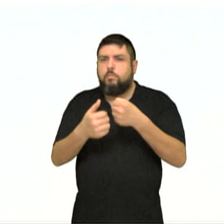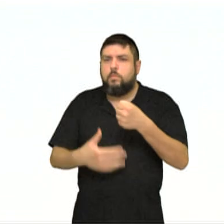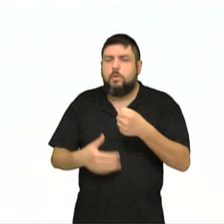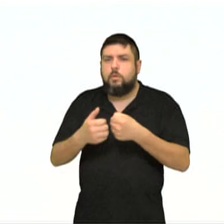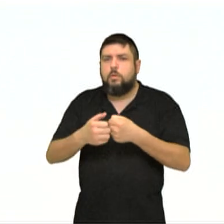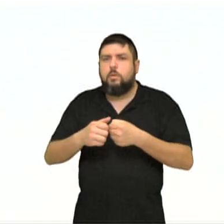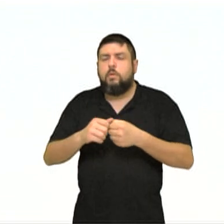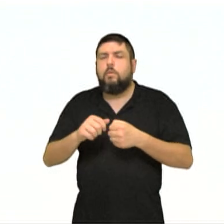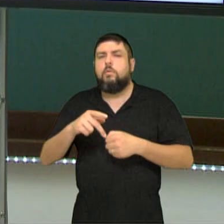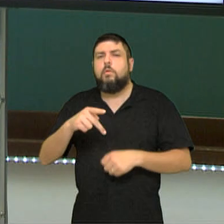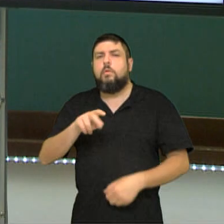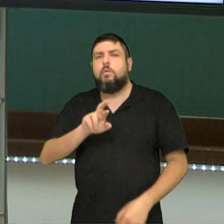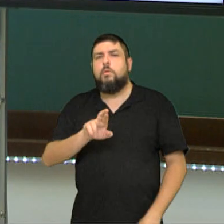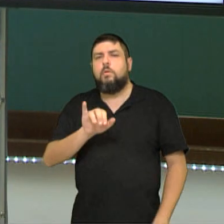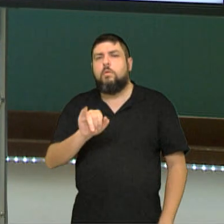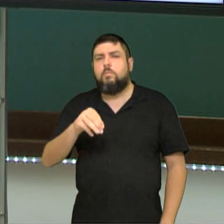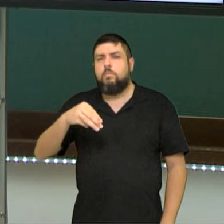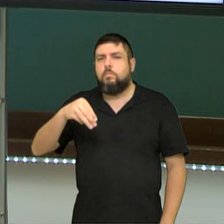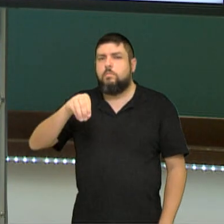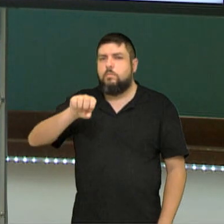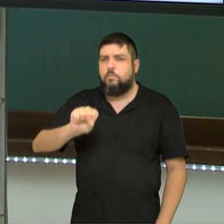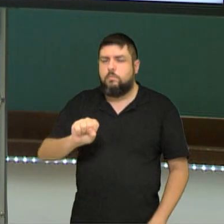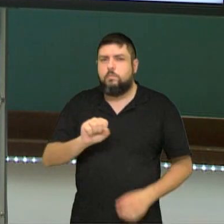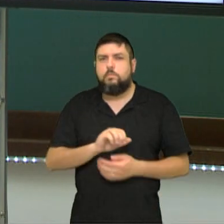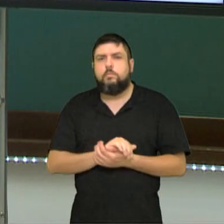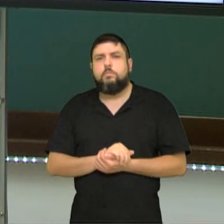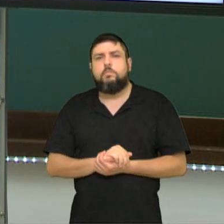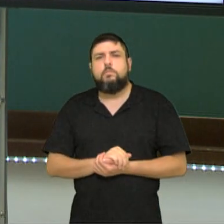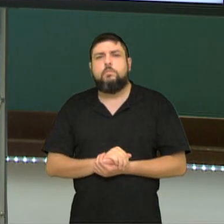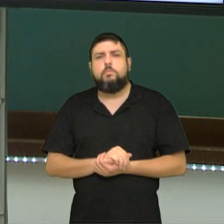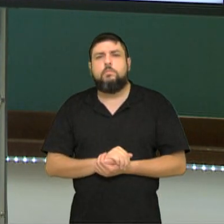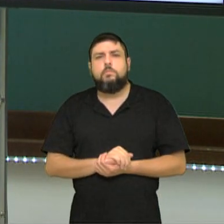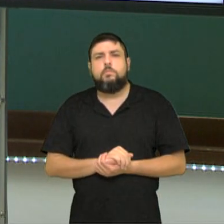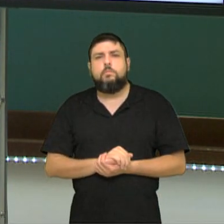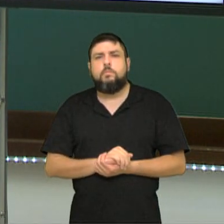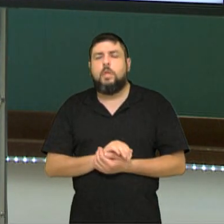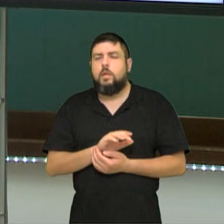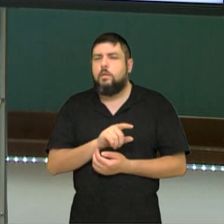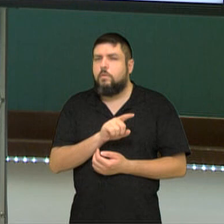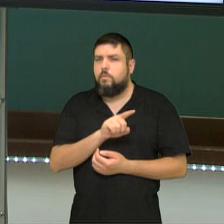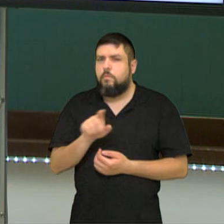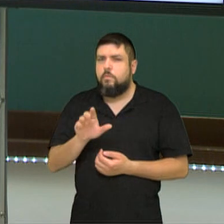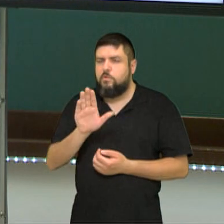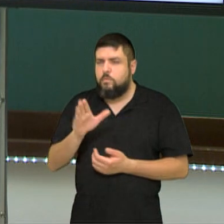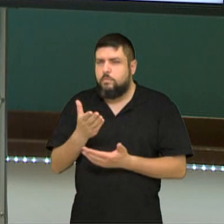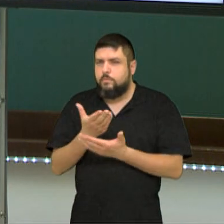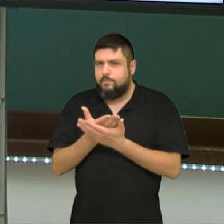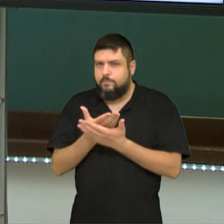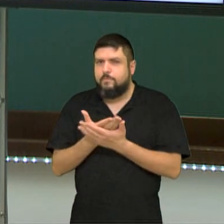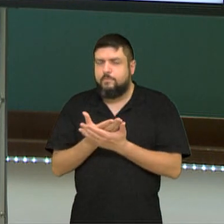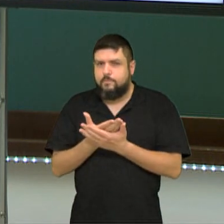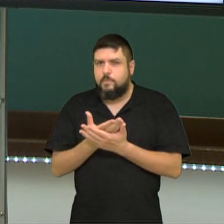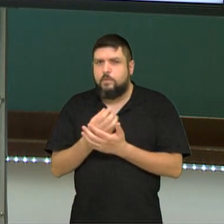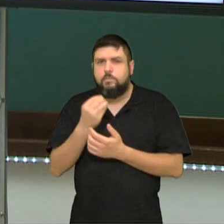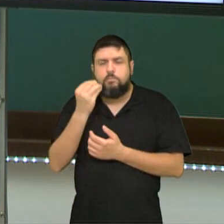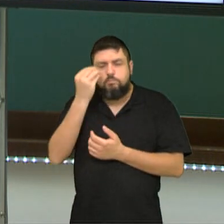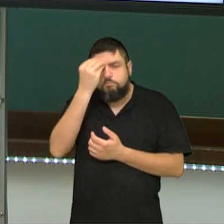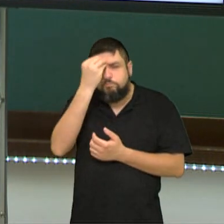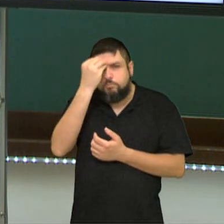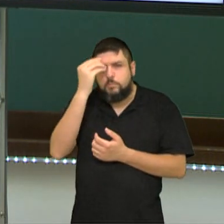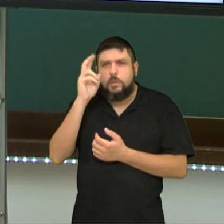primos. Fatoração em números primos. Isso você já viu também, né? Vamos puxar na